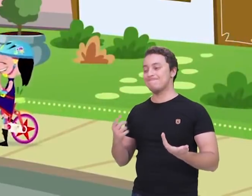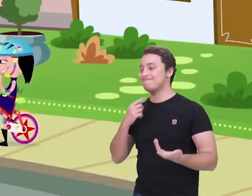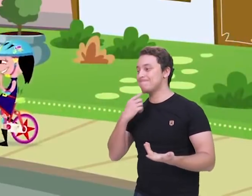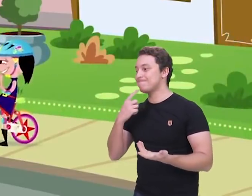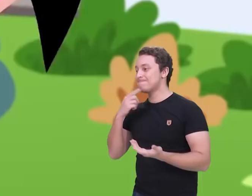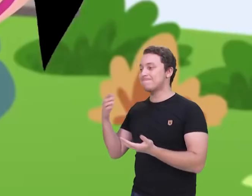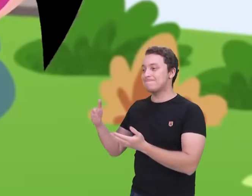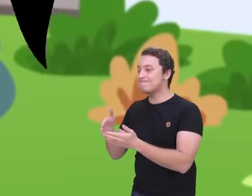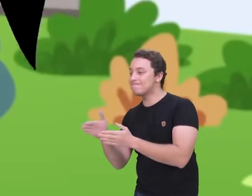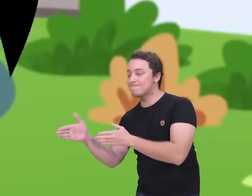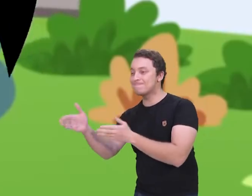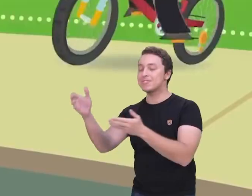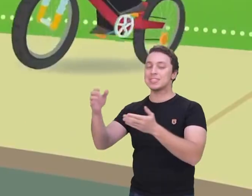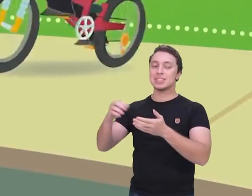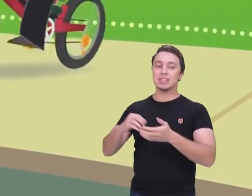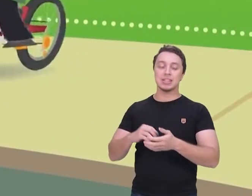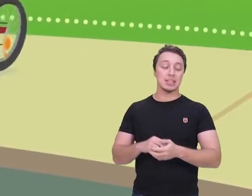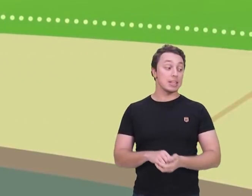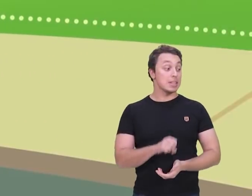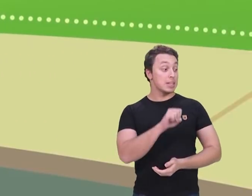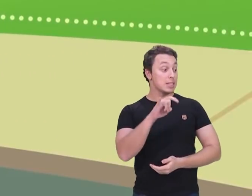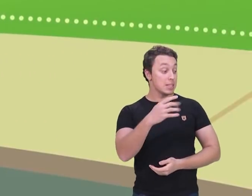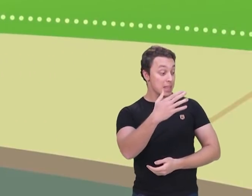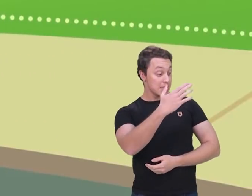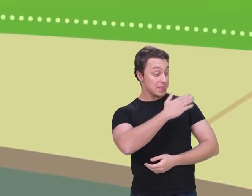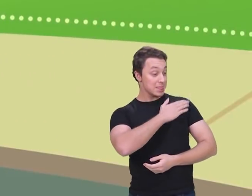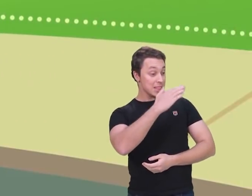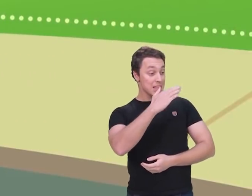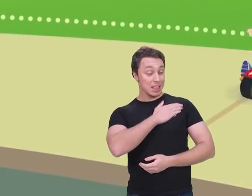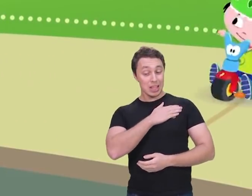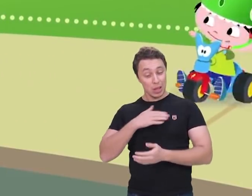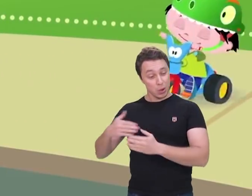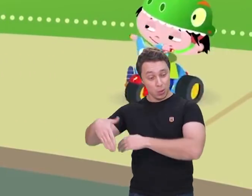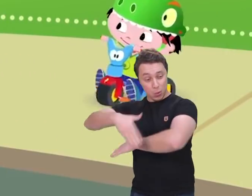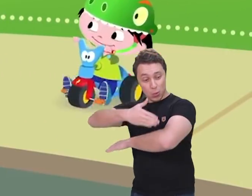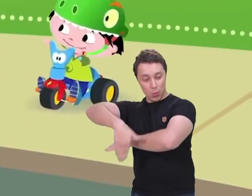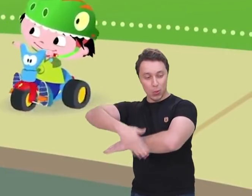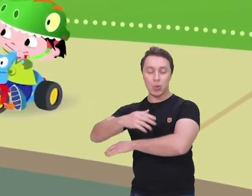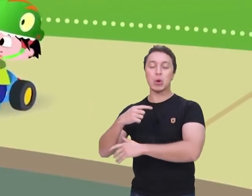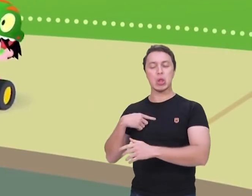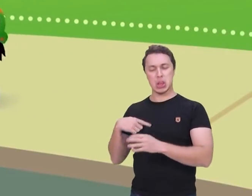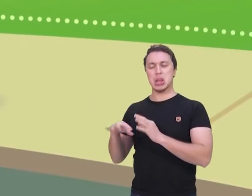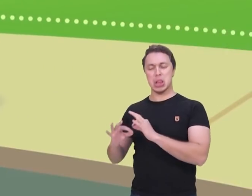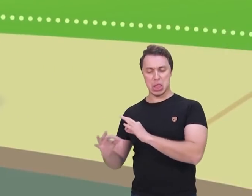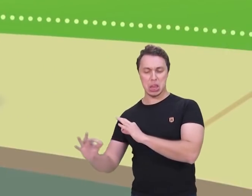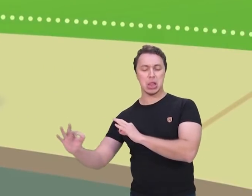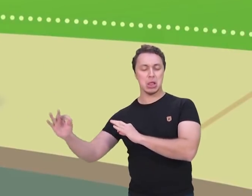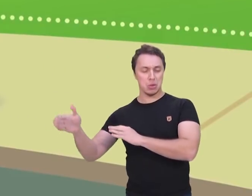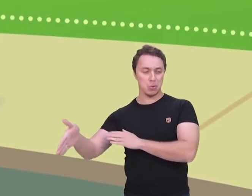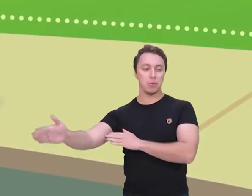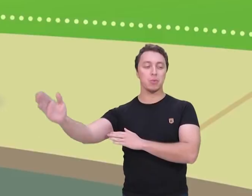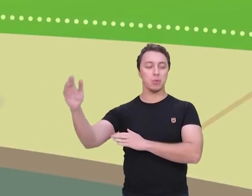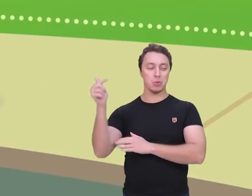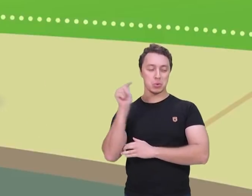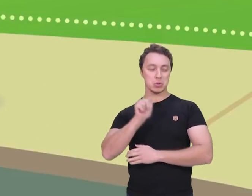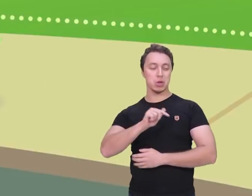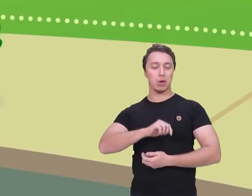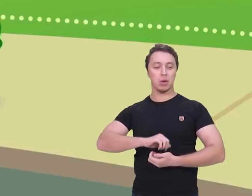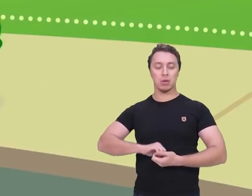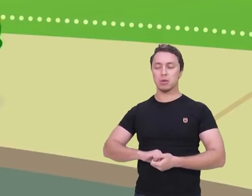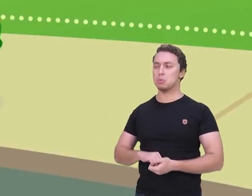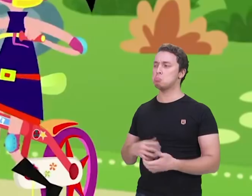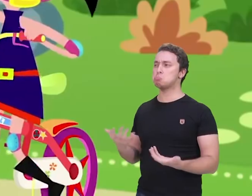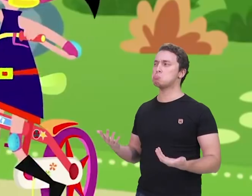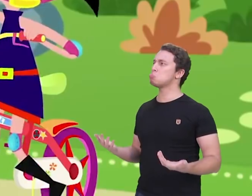tem jeito. Se a gente tivesse ido pela minha rua, dava pra ter seguido mais em frente. Onde tá